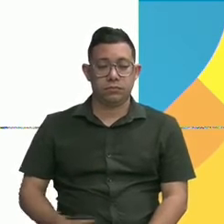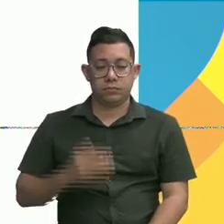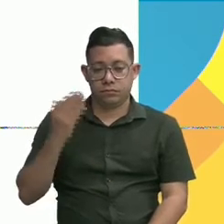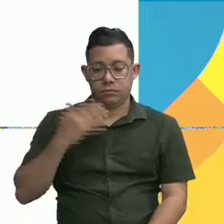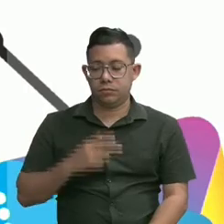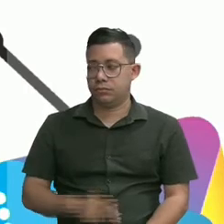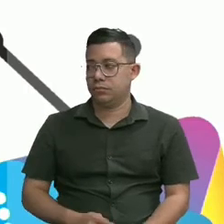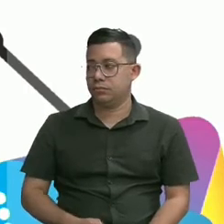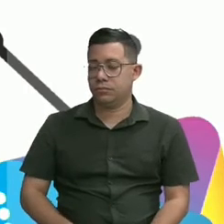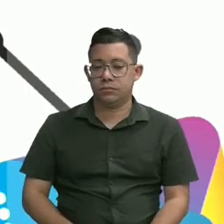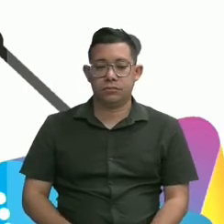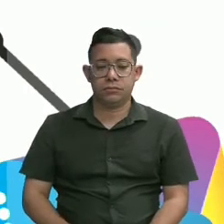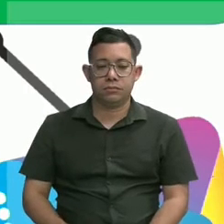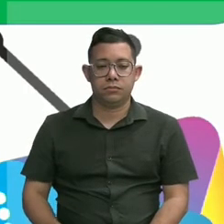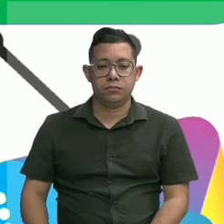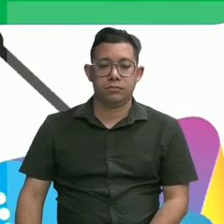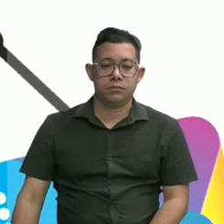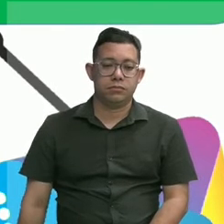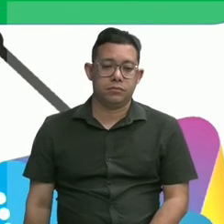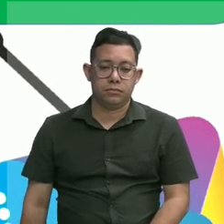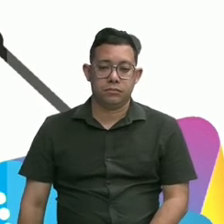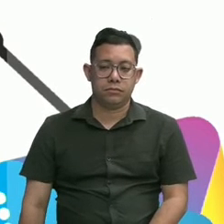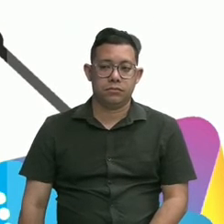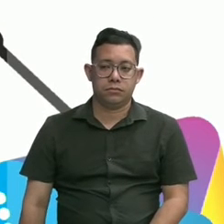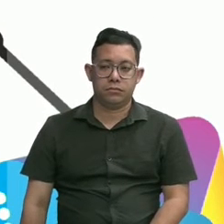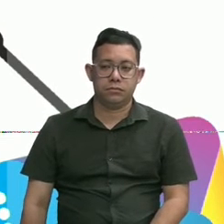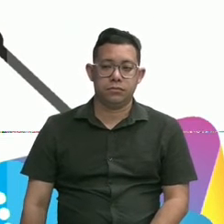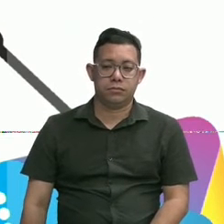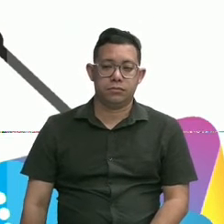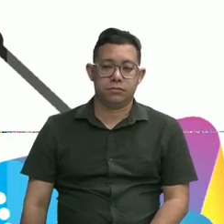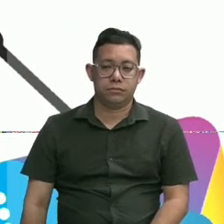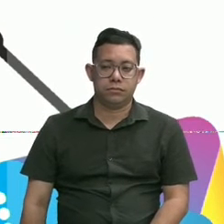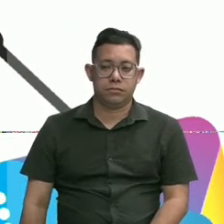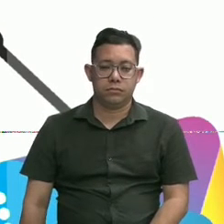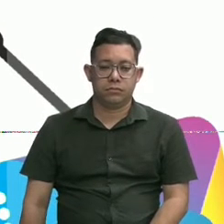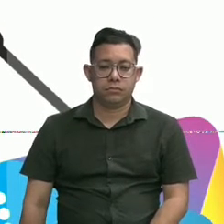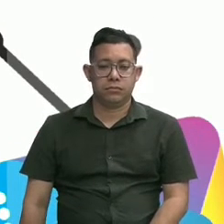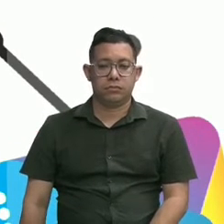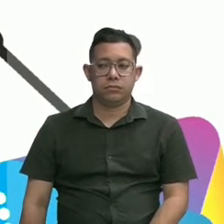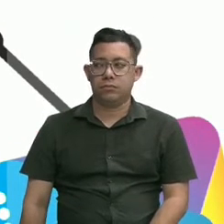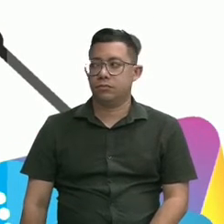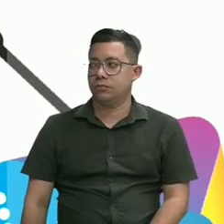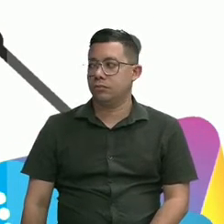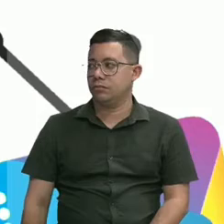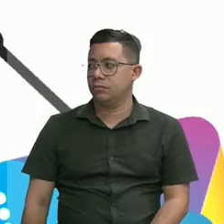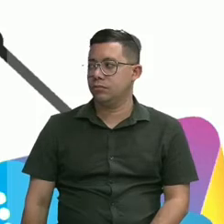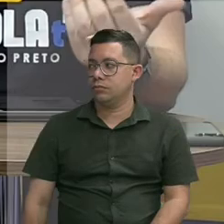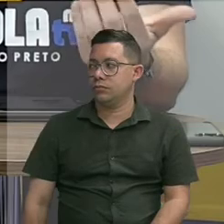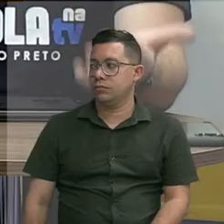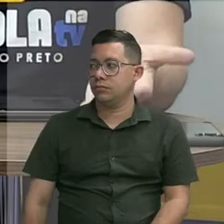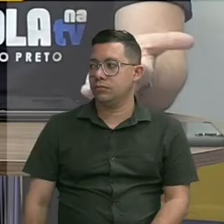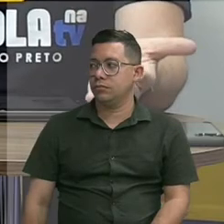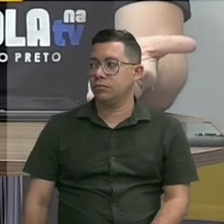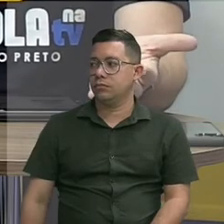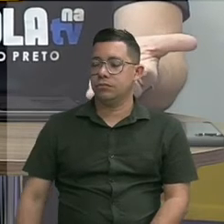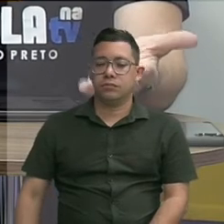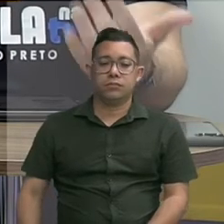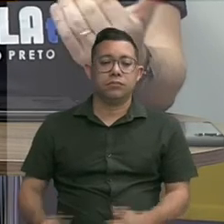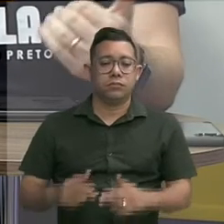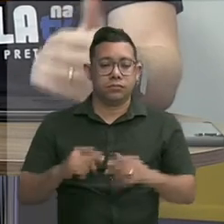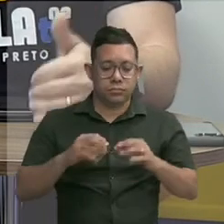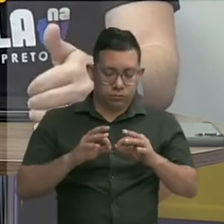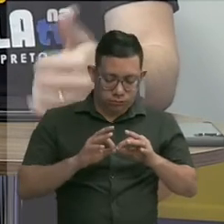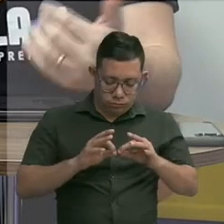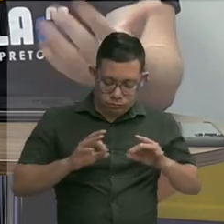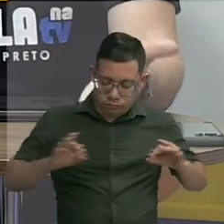verdade tá certo pessoal Olha ela portanto a largura da piscina deve medir 8 m